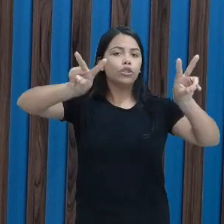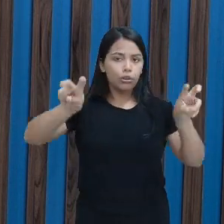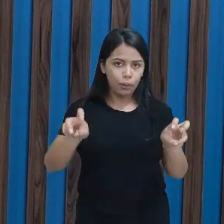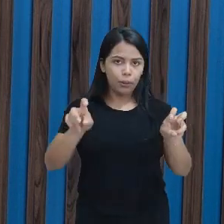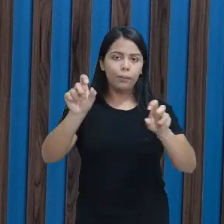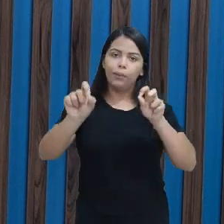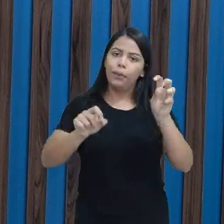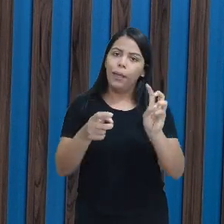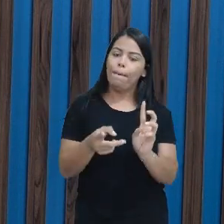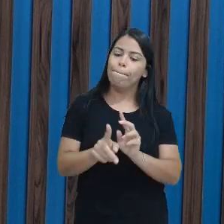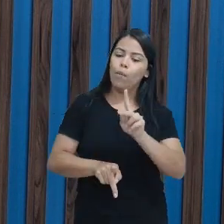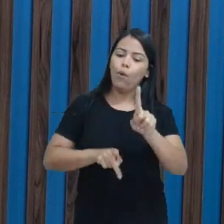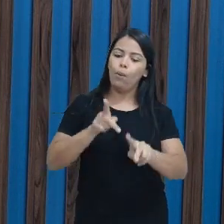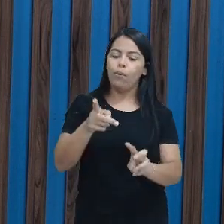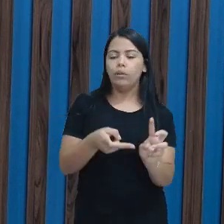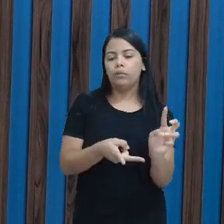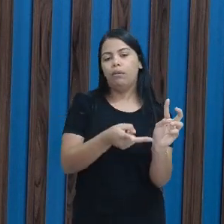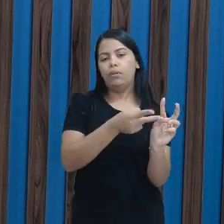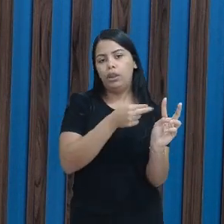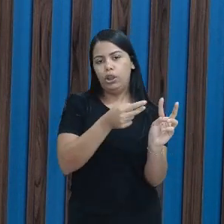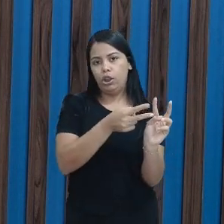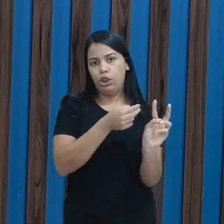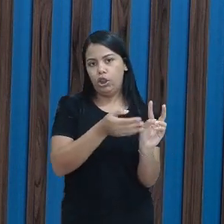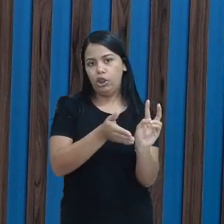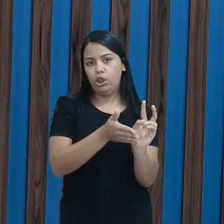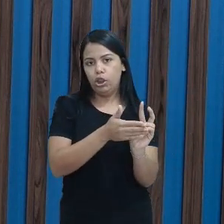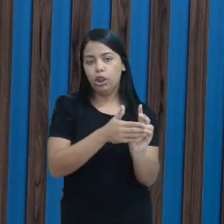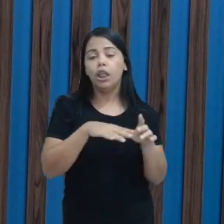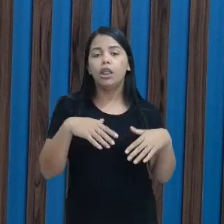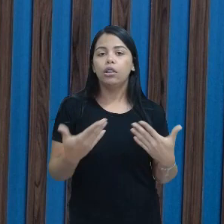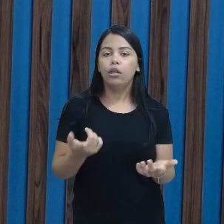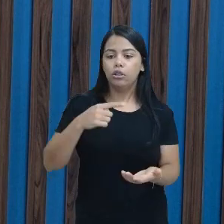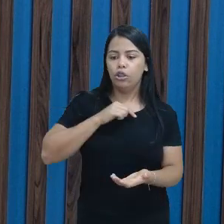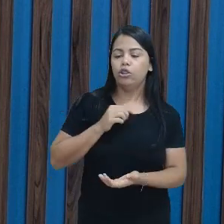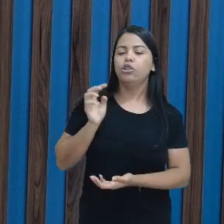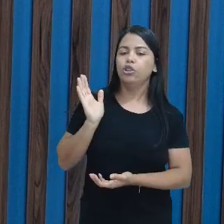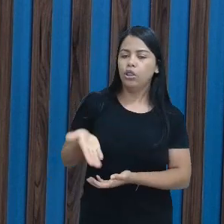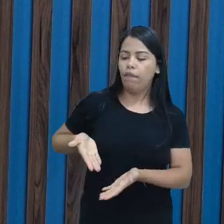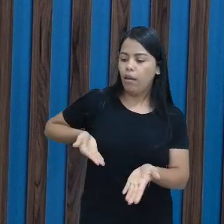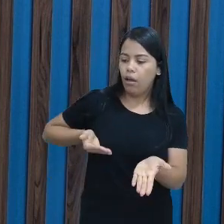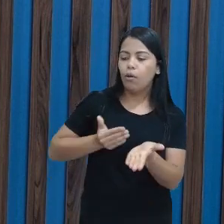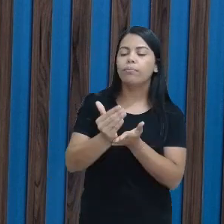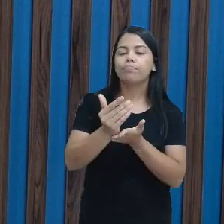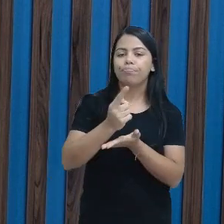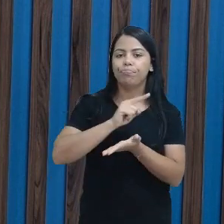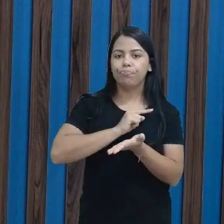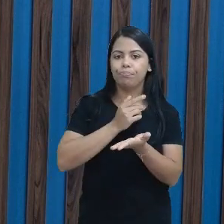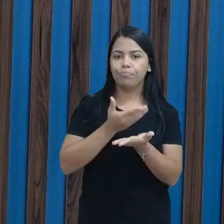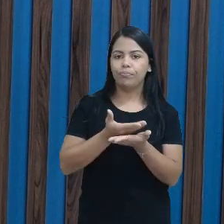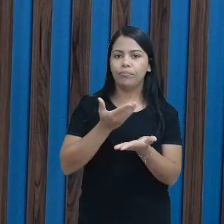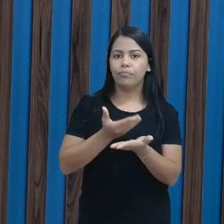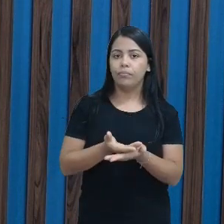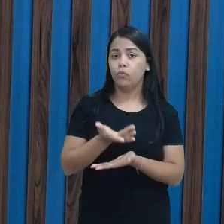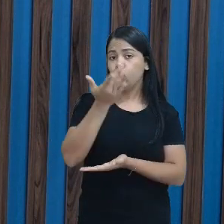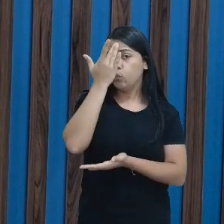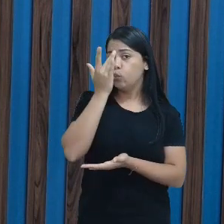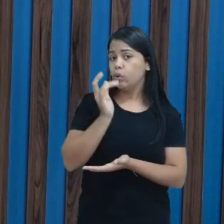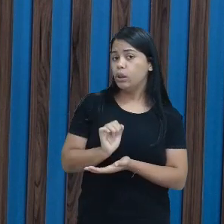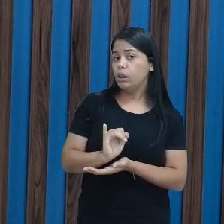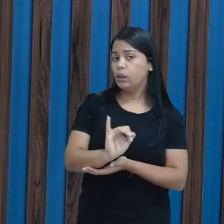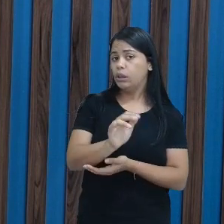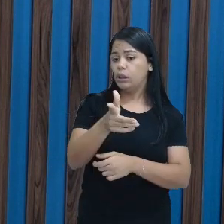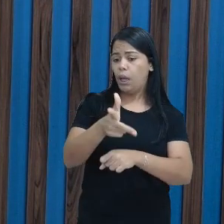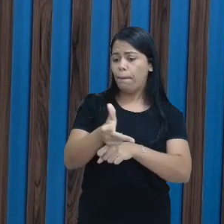os povos indígenas. E aí a gente já vai iniciar a nossa aula de hoje. Não sei se vou pegar a